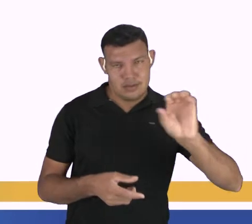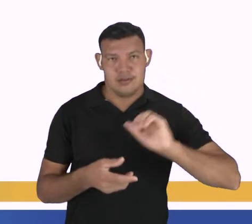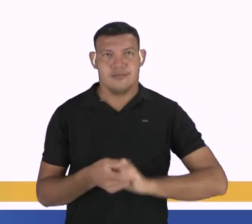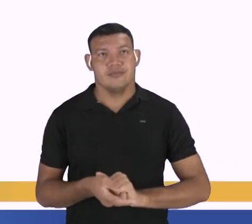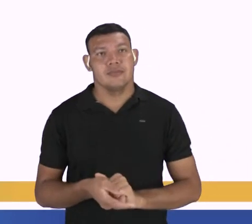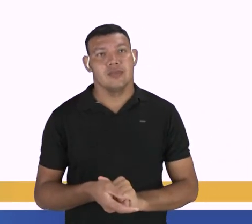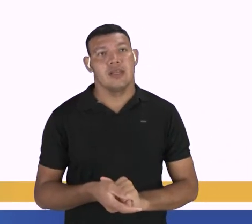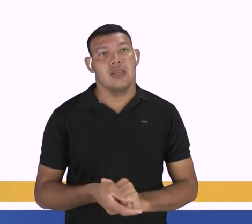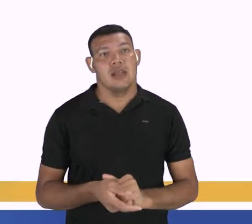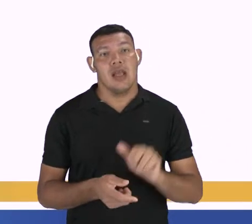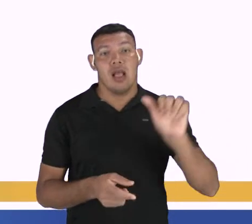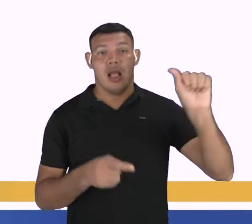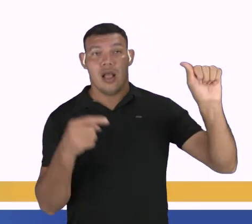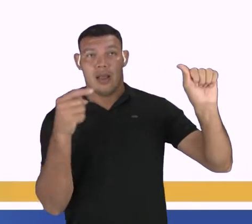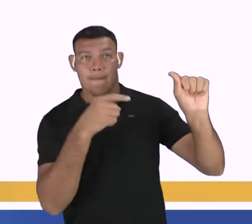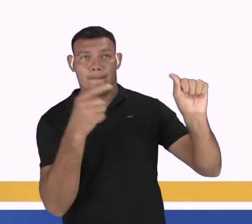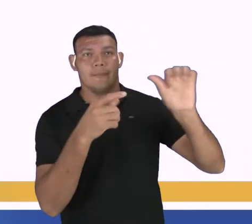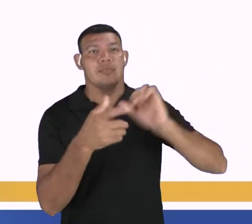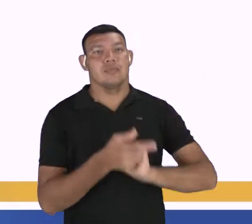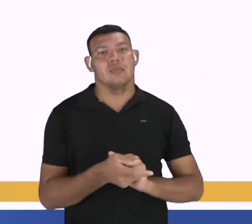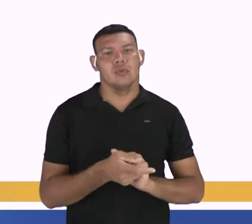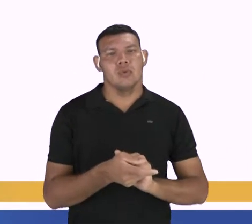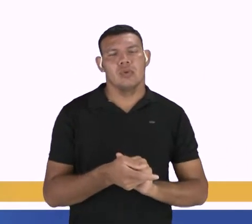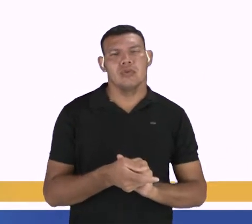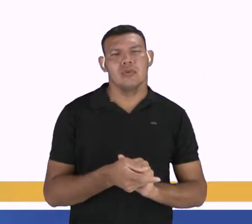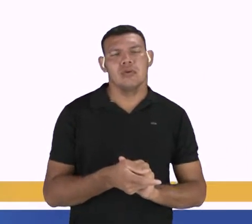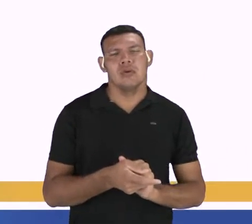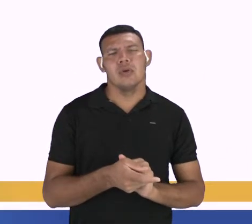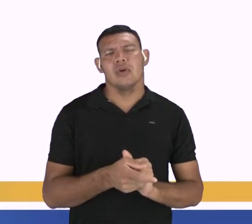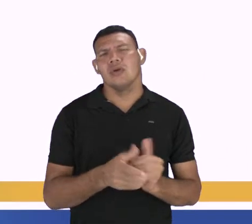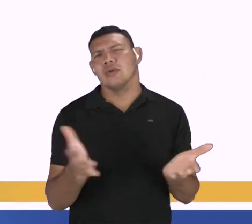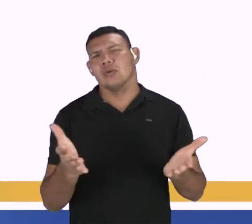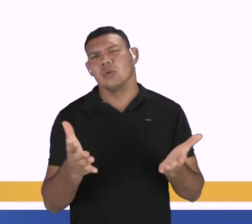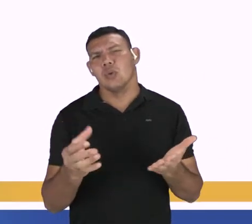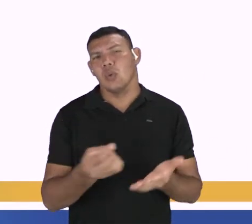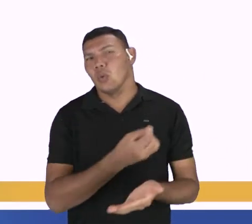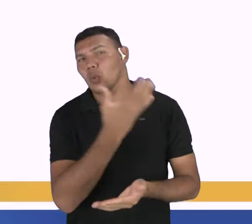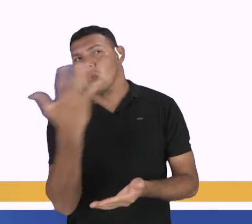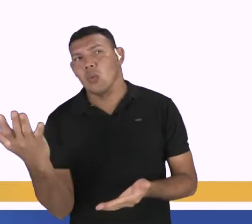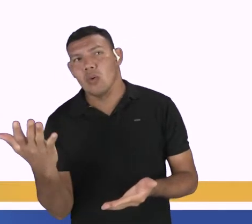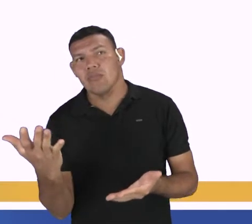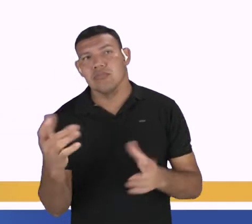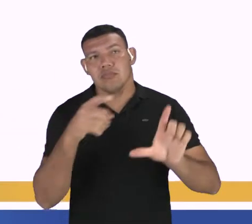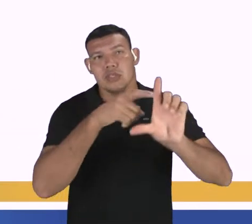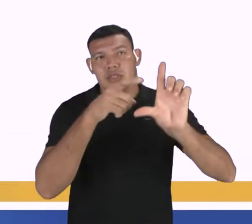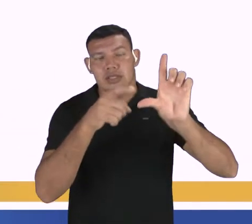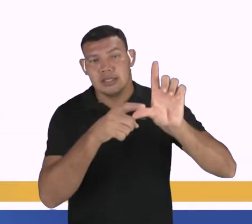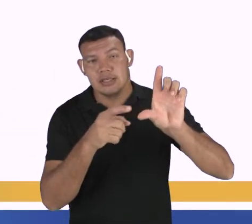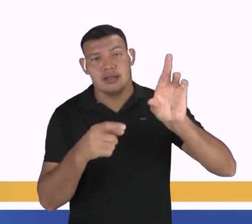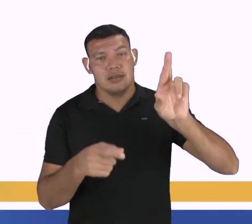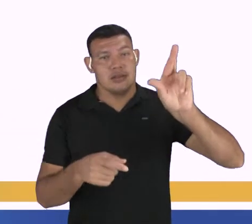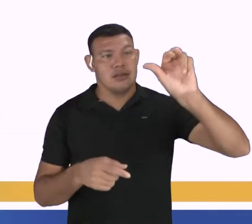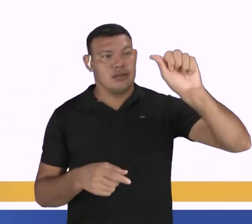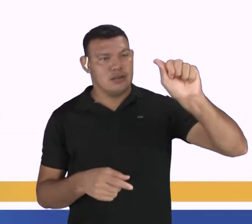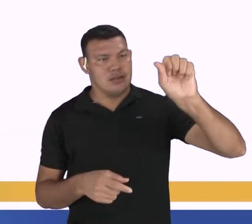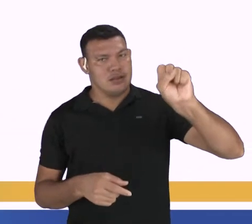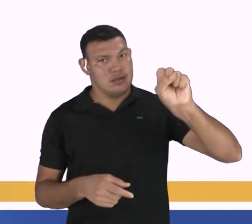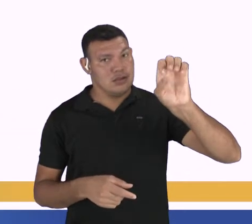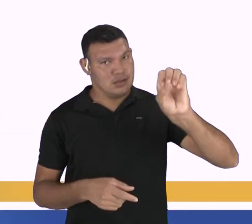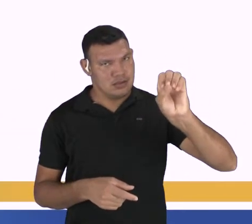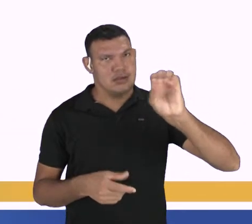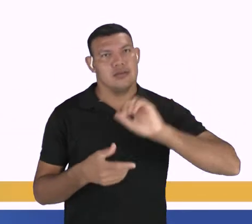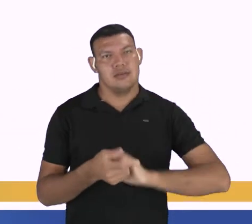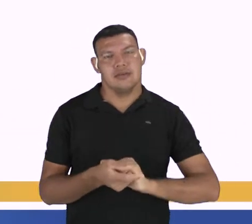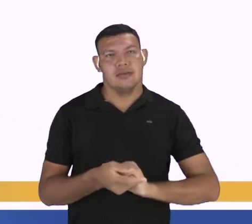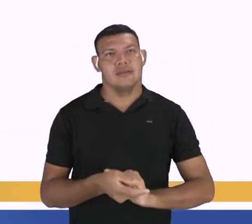primeira pergunta. Qual deles é um ângulo raso? Professor, o que é um ângulo raso? Um ângulo raso é um ângulo, né, de meia volta,